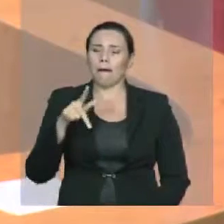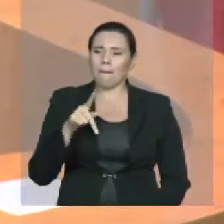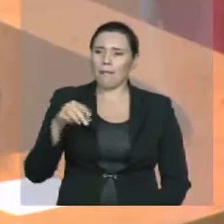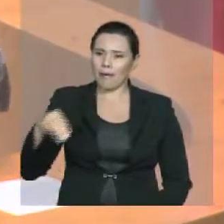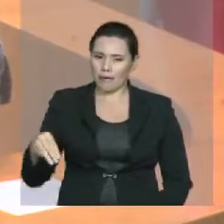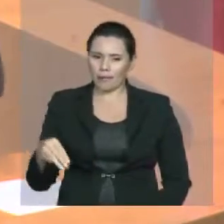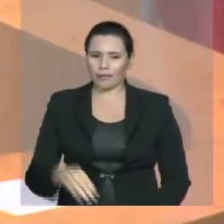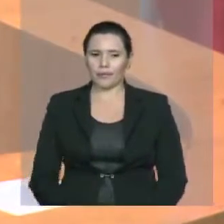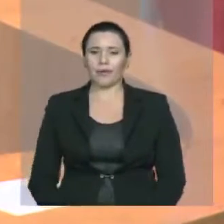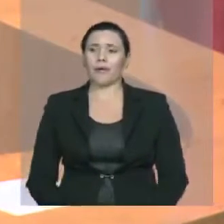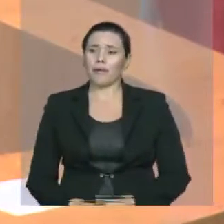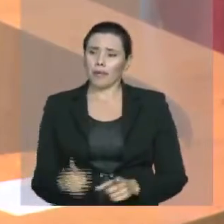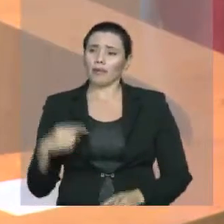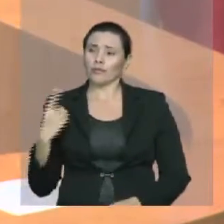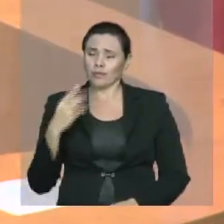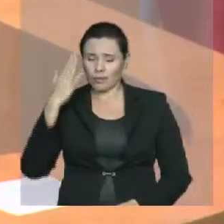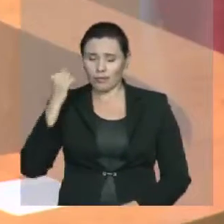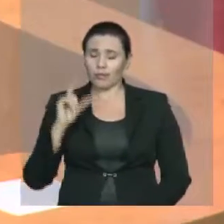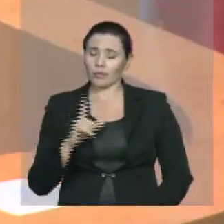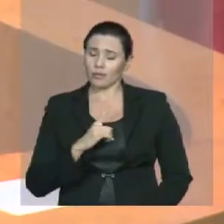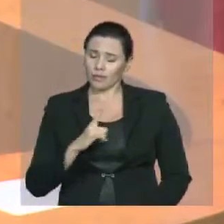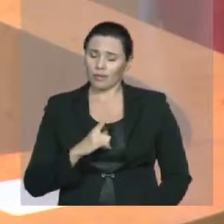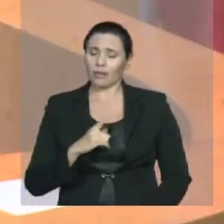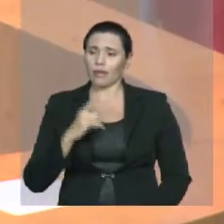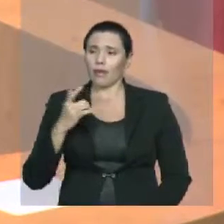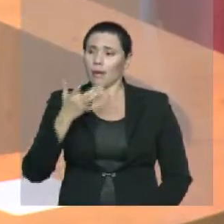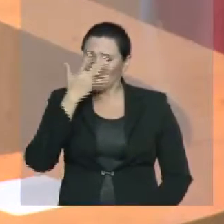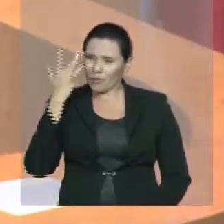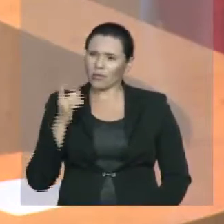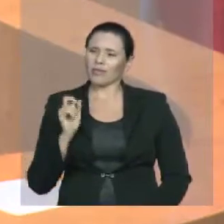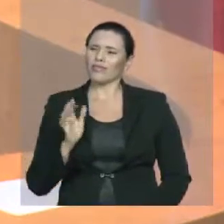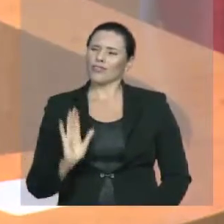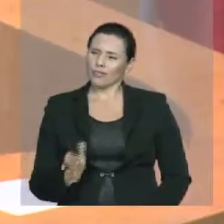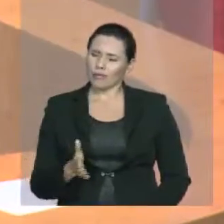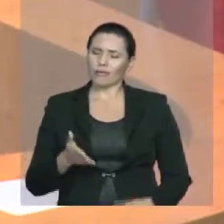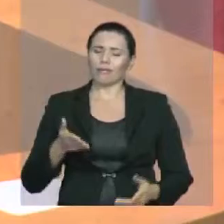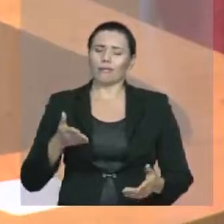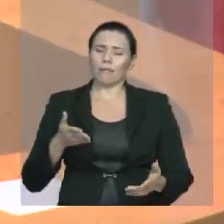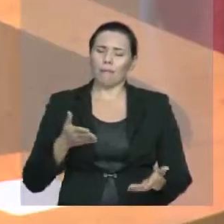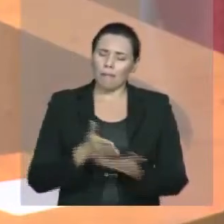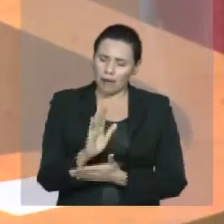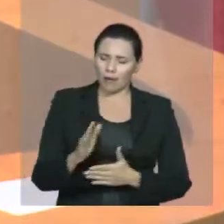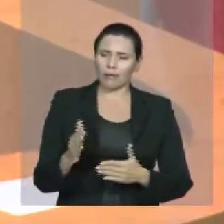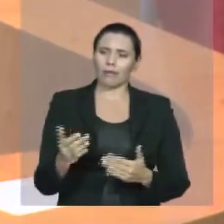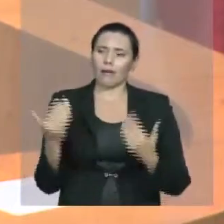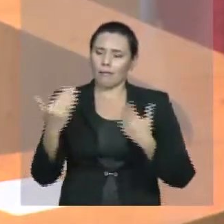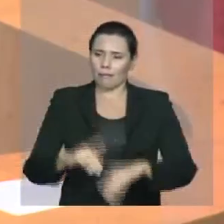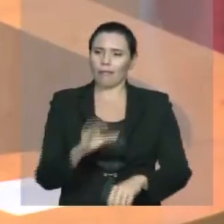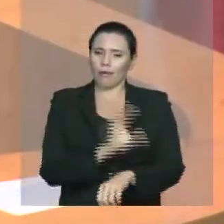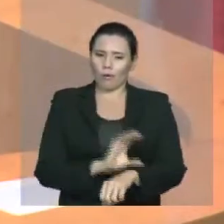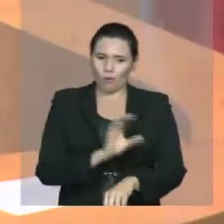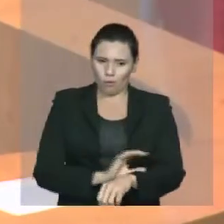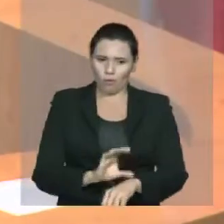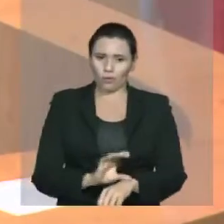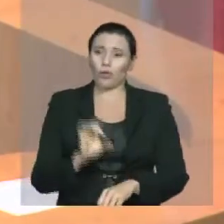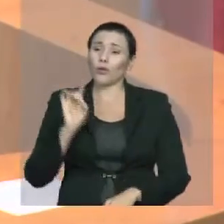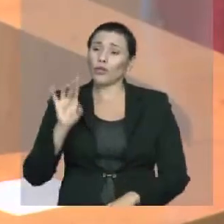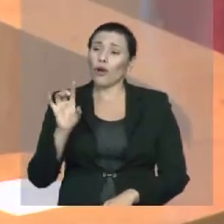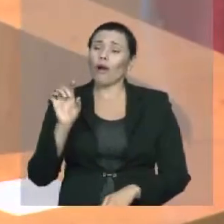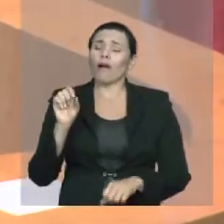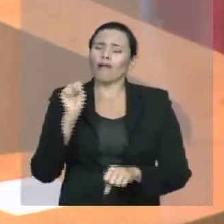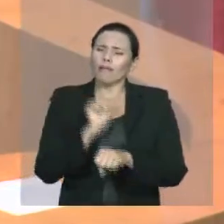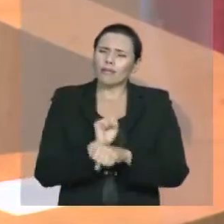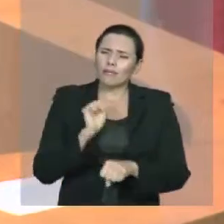último concurso que já estão no meio do caminho, já tem todas as possibilidades, inclusive são menos onerosos